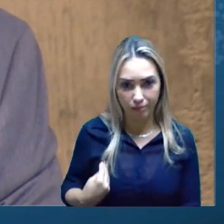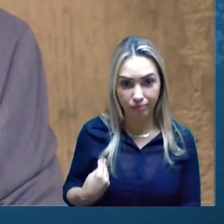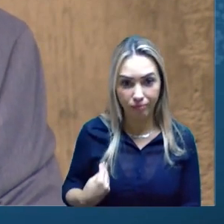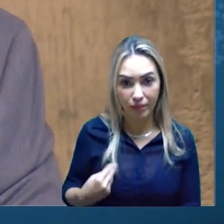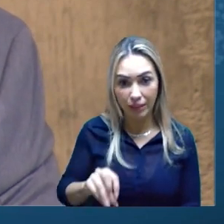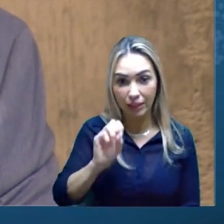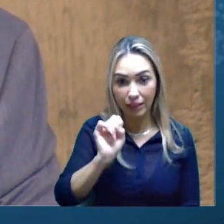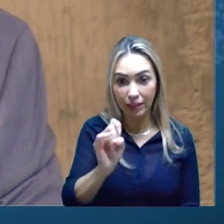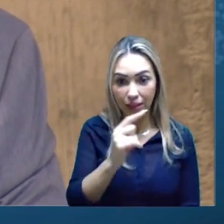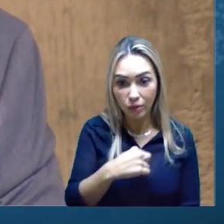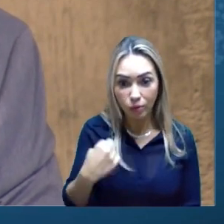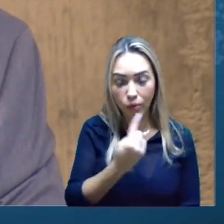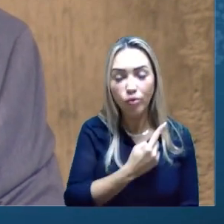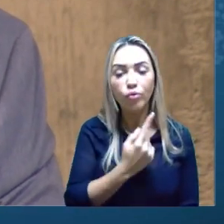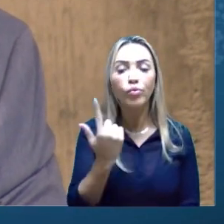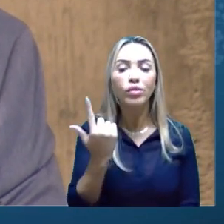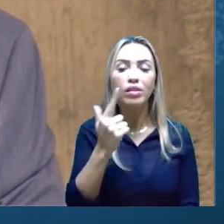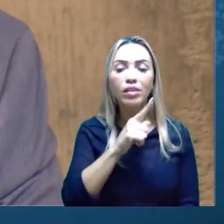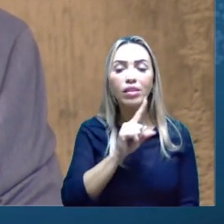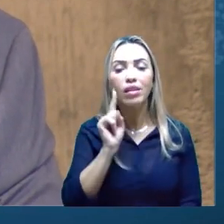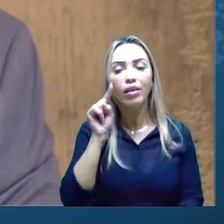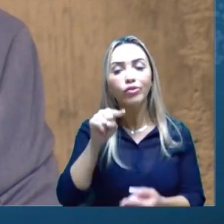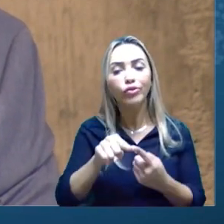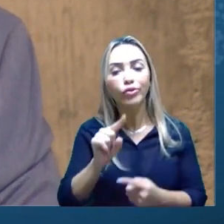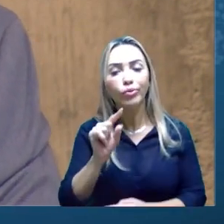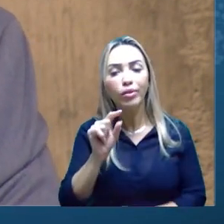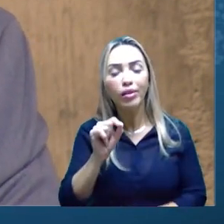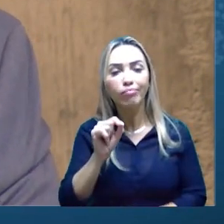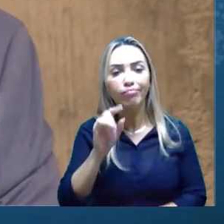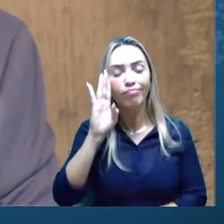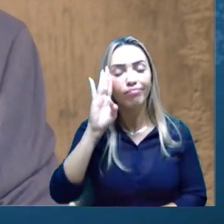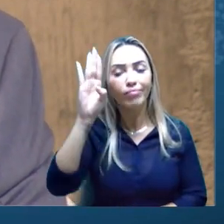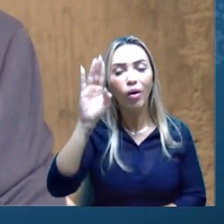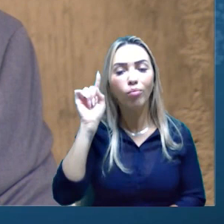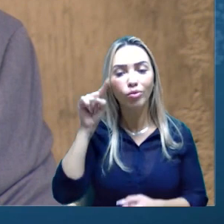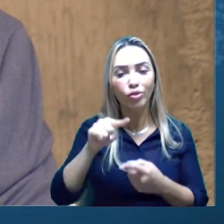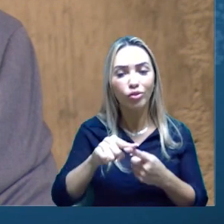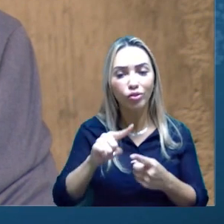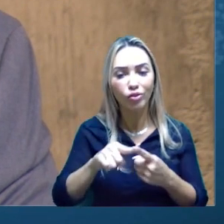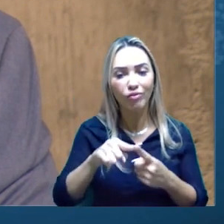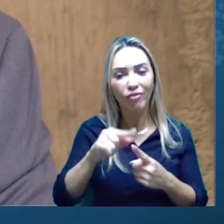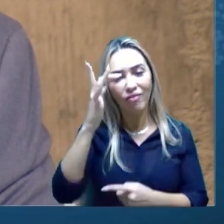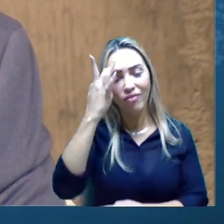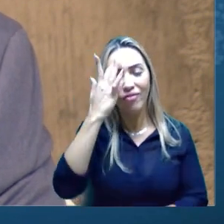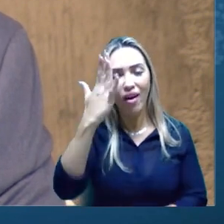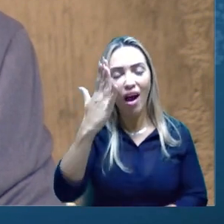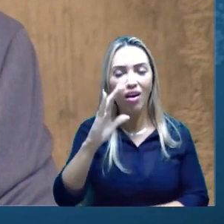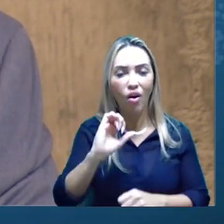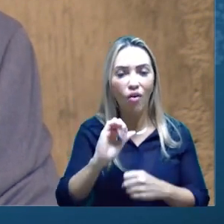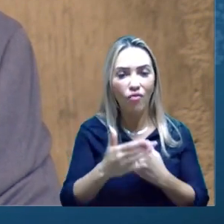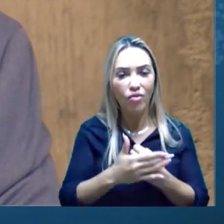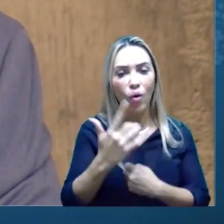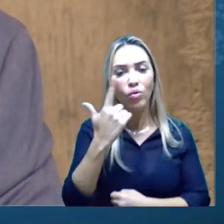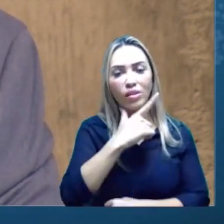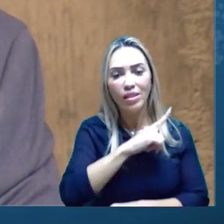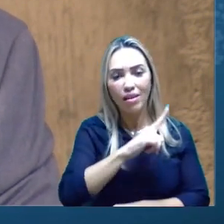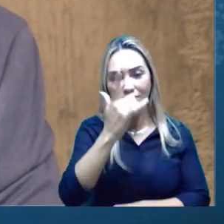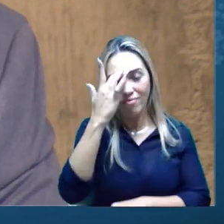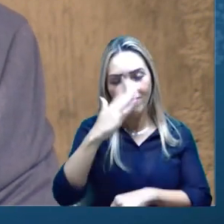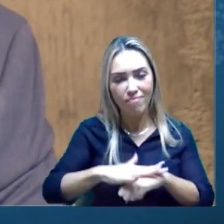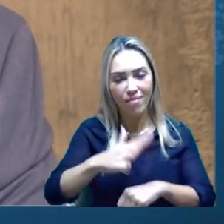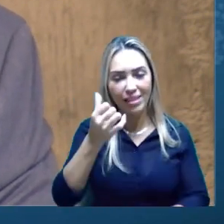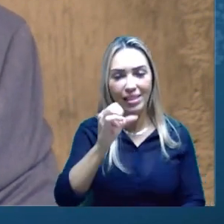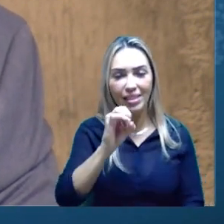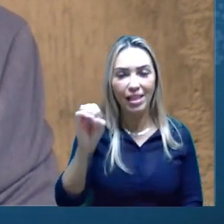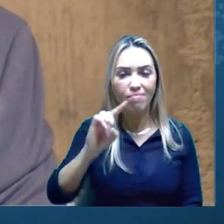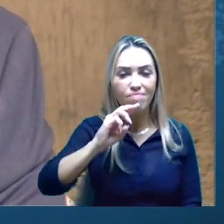tivesse atingido o objetivo do COVAX Facility, a gente teria salvado mais 600 mil vidas.